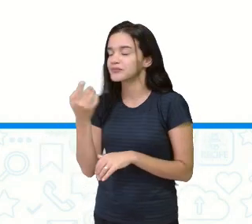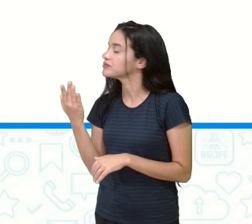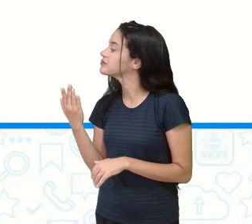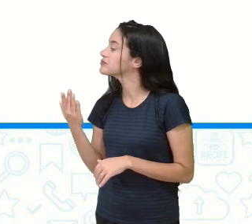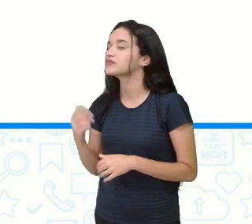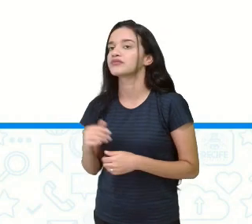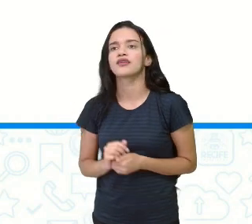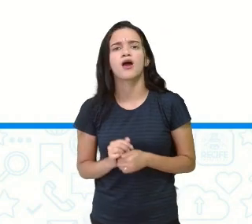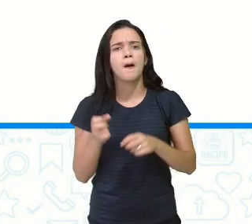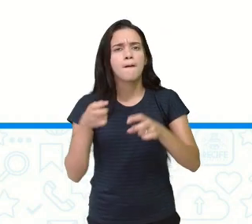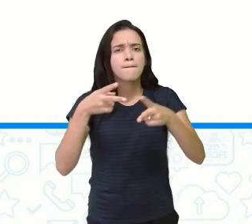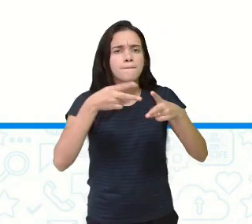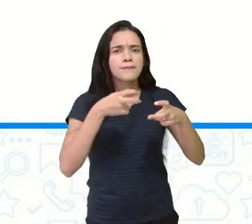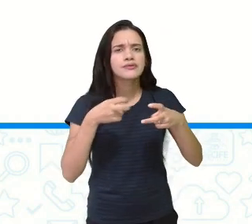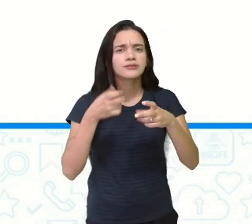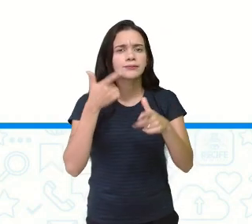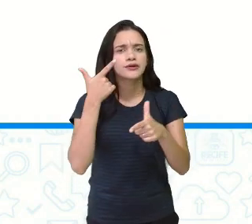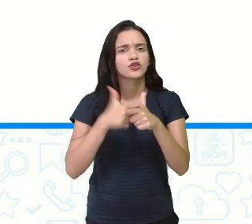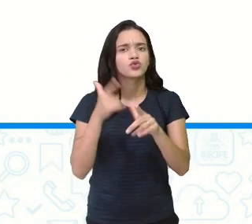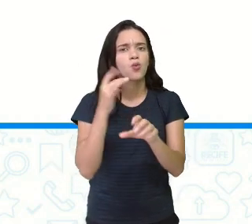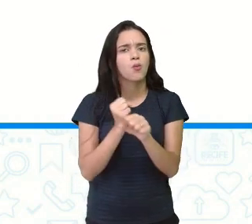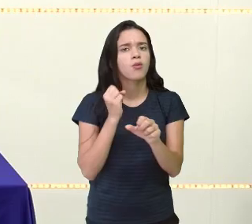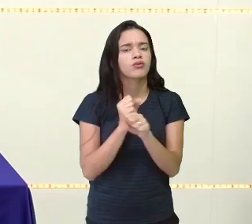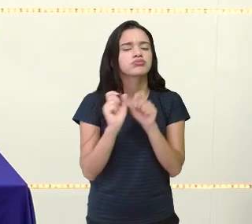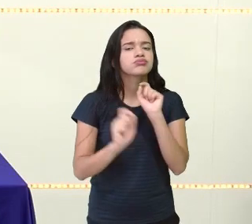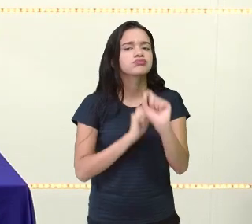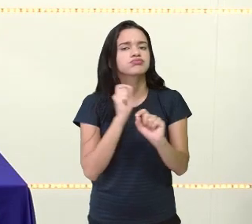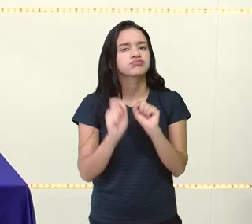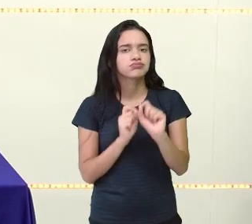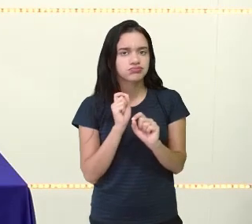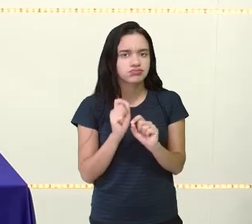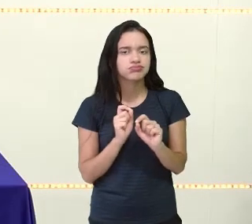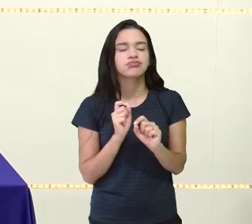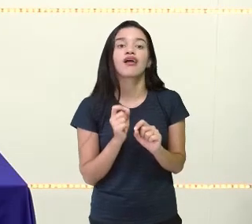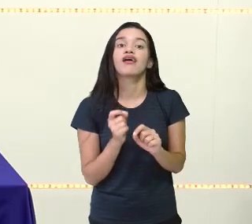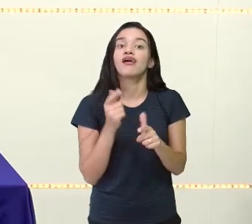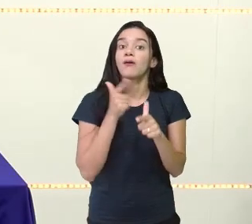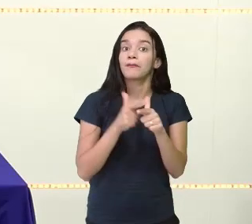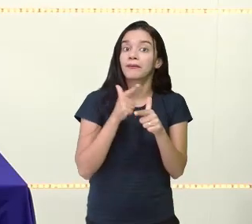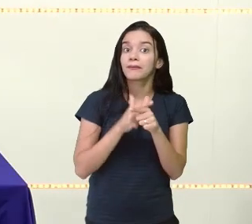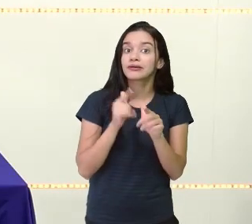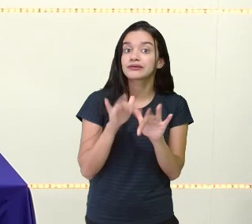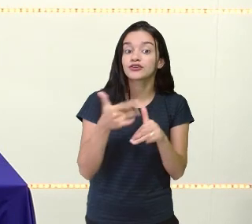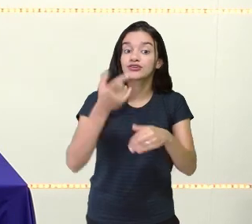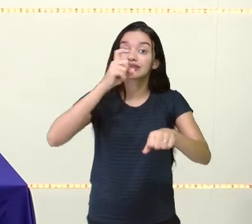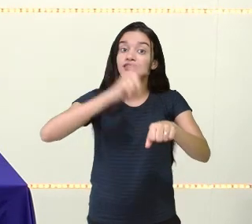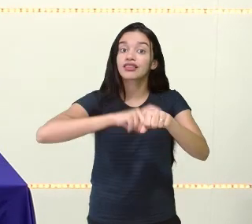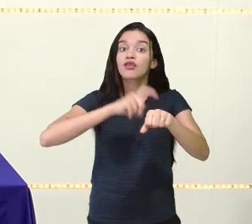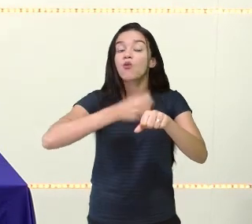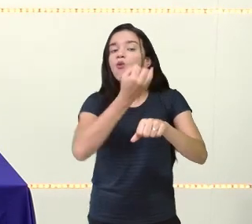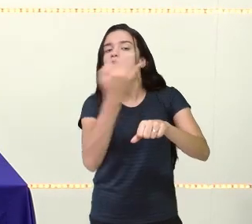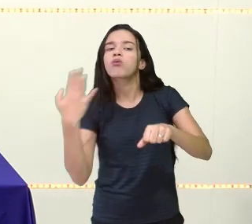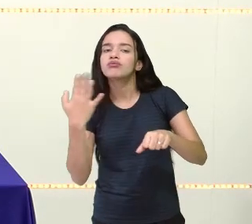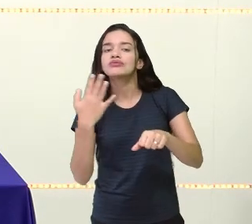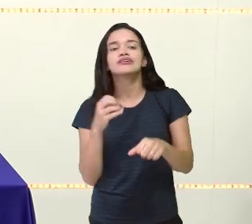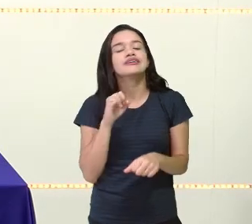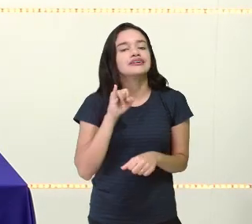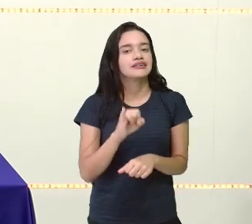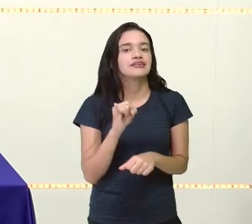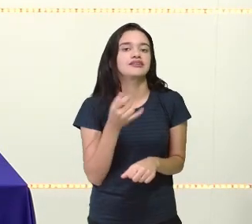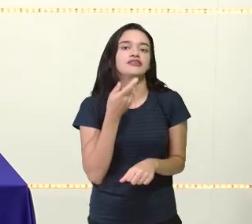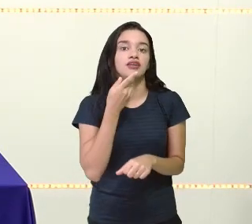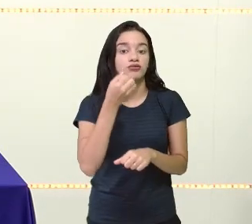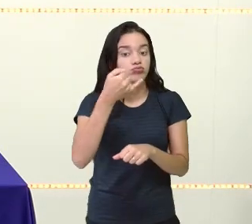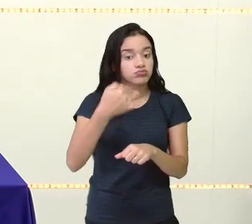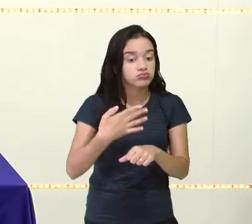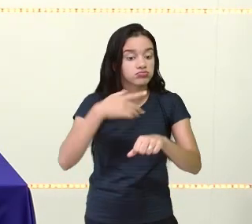Percebam que o problema está falando da grandeza tempo. quanto tempo? Se a gente está falando da